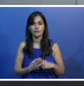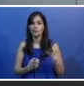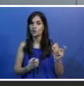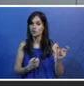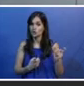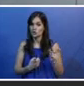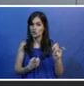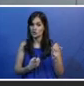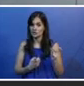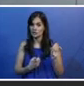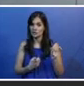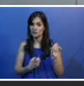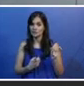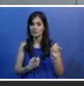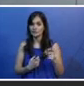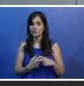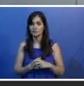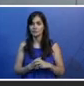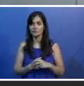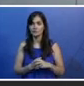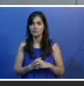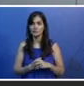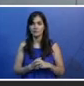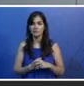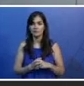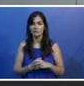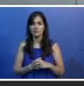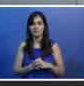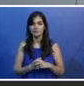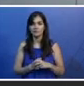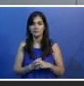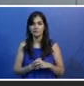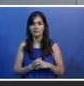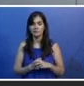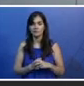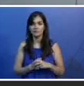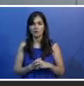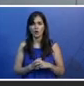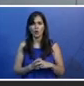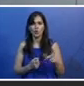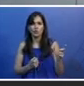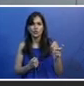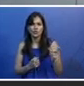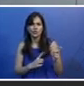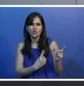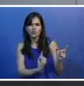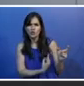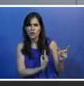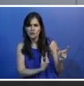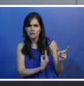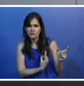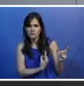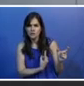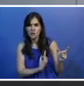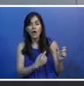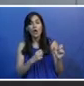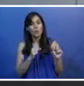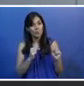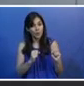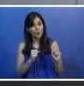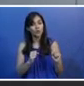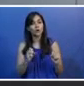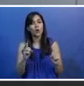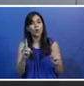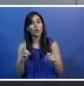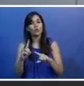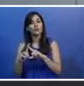x aqui, por exemplo, sozinho? Outra coisa muito importante. Posso escrever como uma vezes